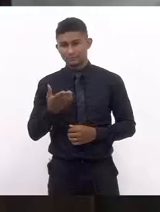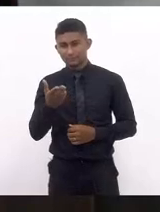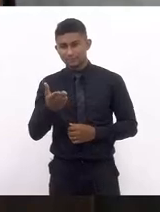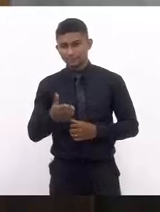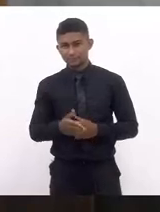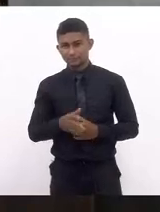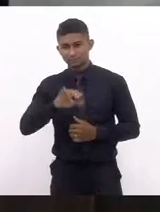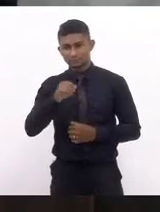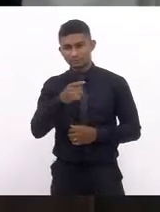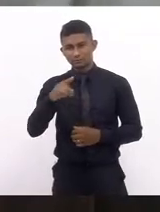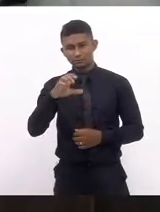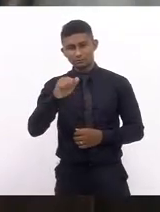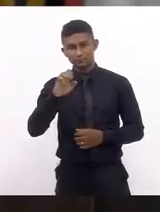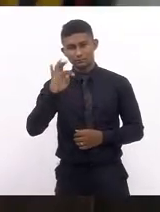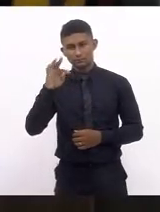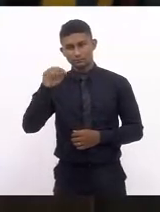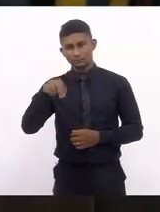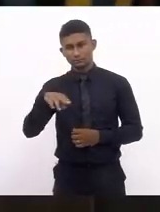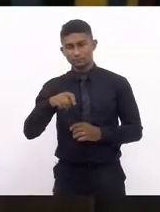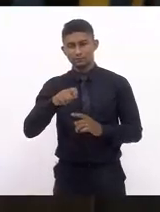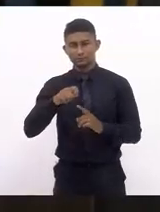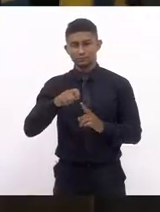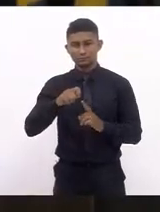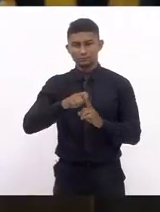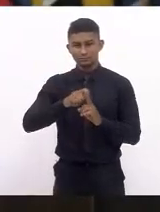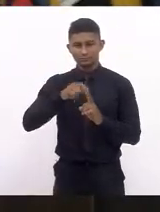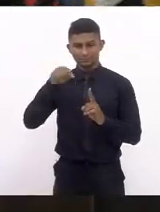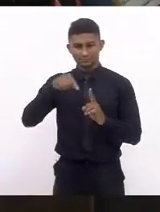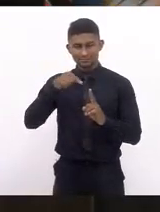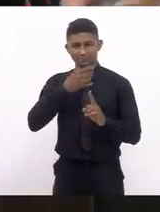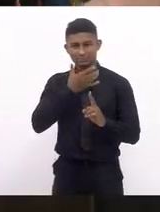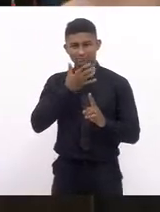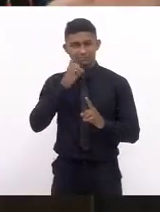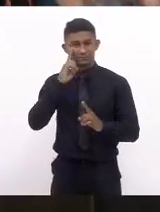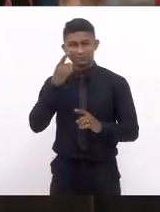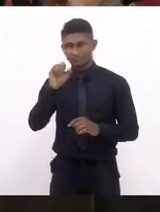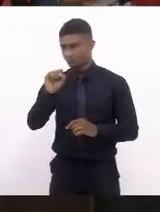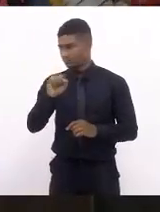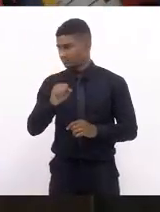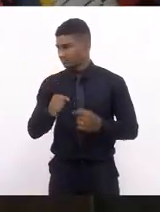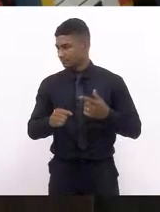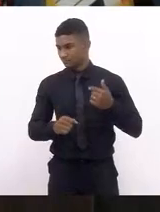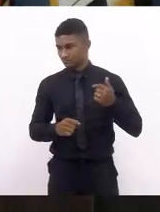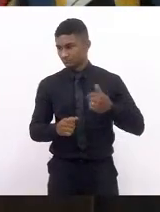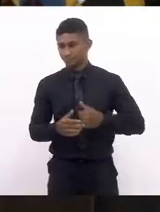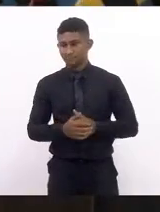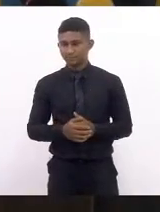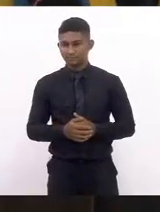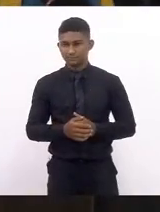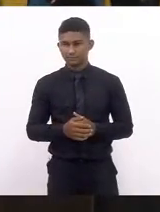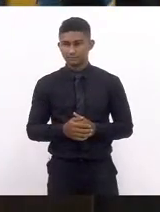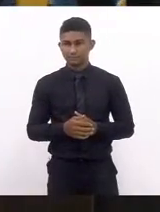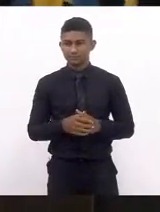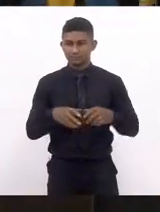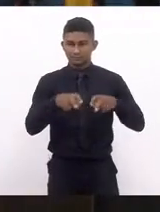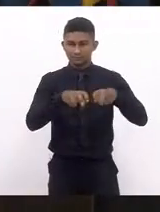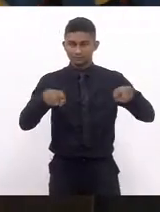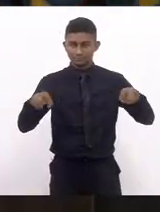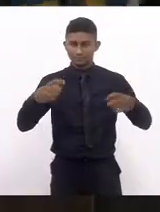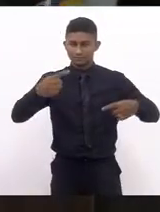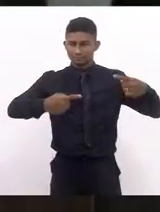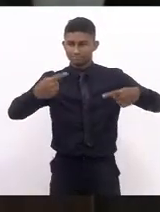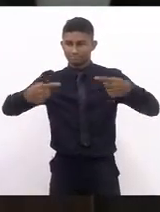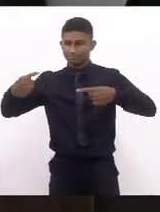no G7 Oito de Dezembro do corrente ano na São duas apresentações musicais uma mesa de debate para